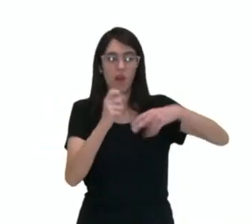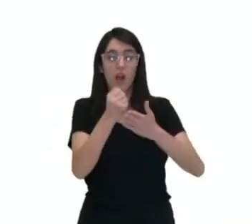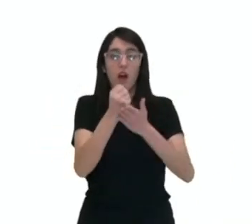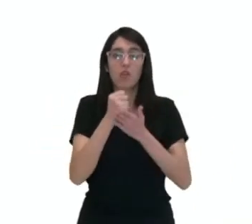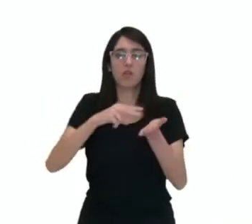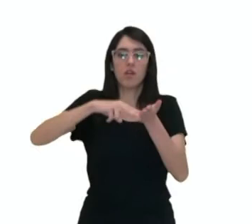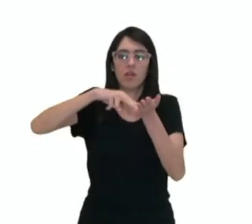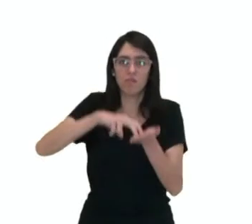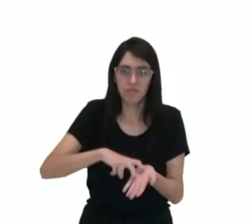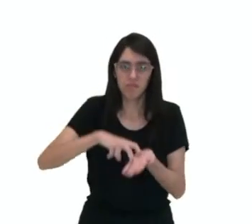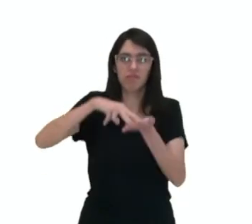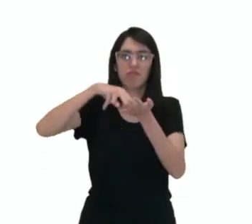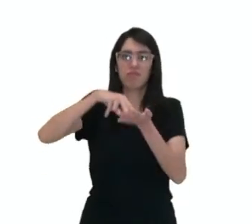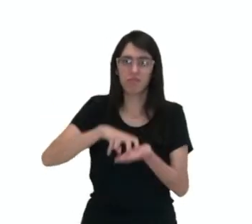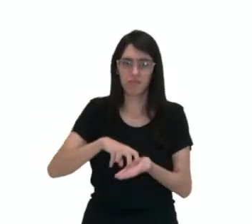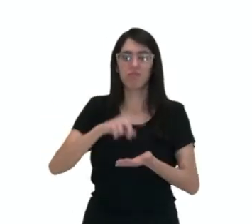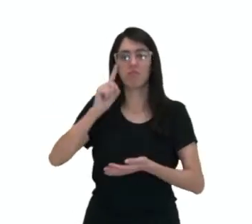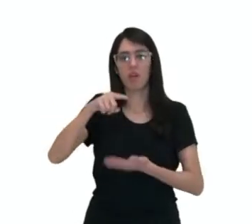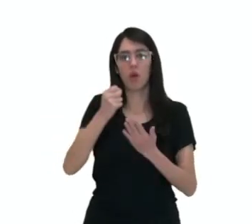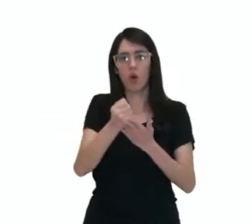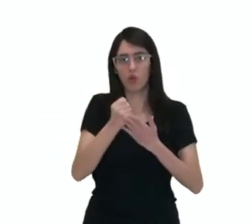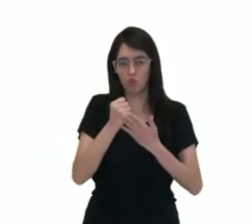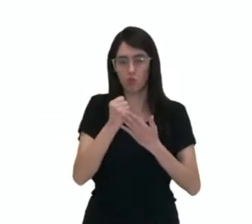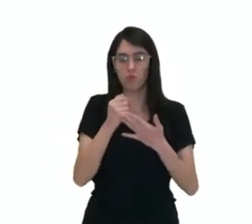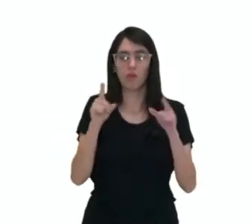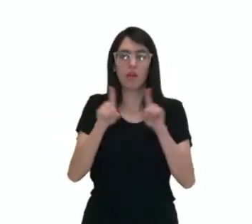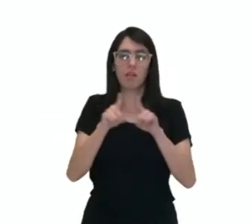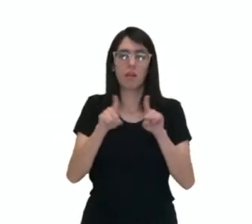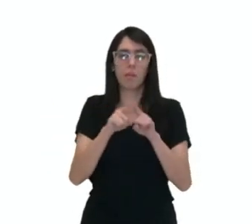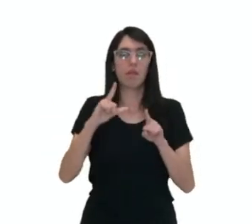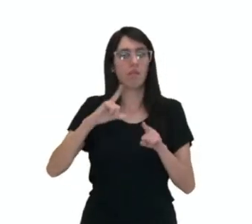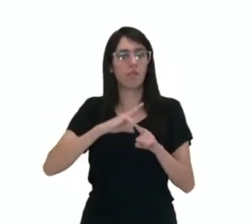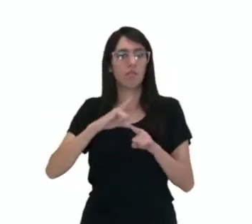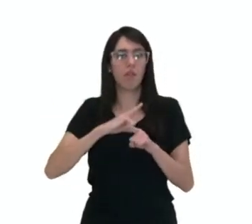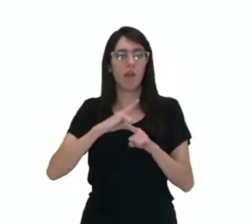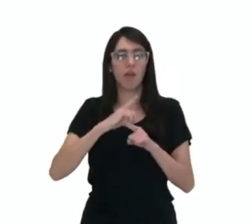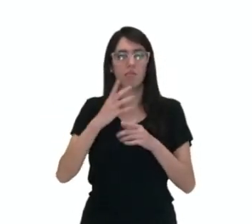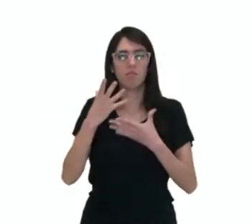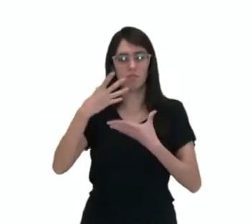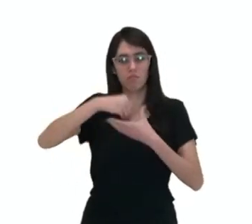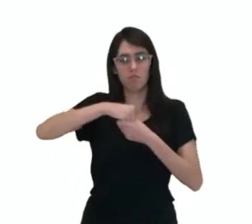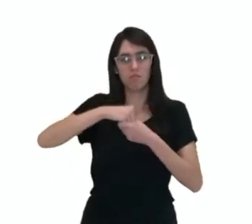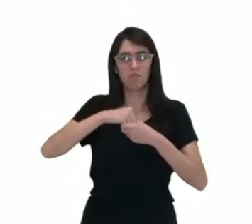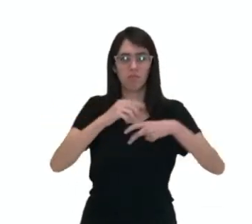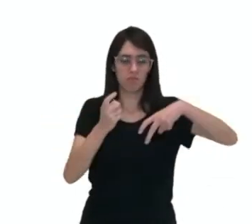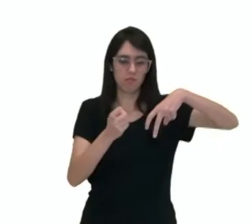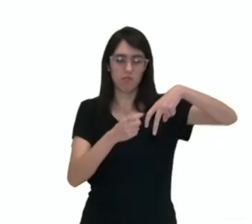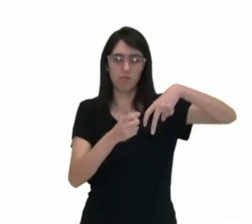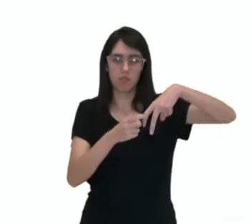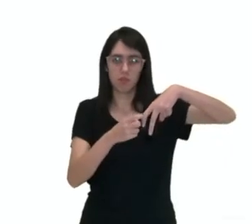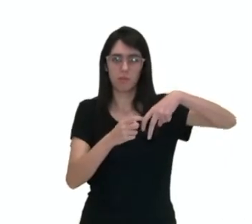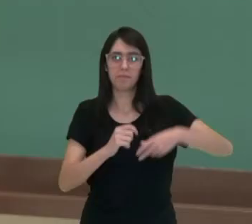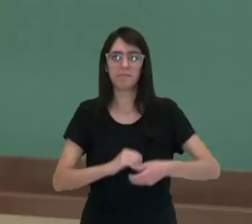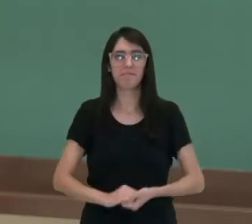né? E essas fibras colágenas se dispõem em planos, né, paralelo à tração que está